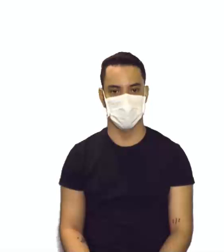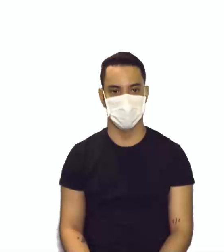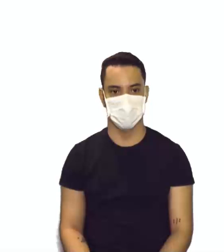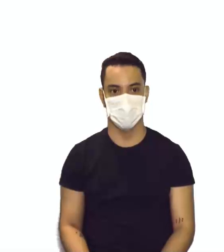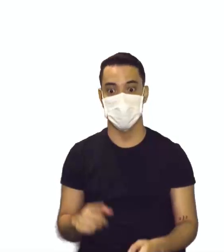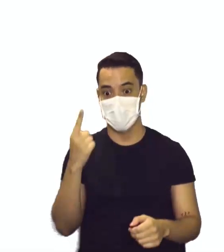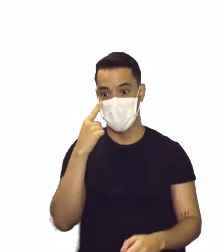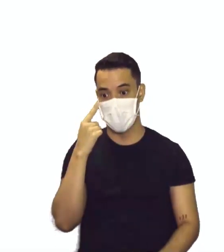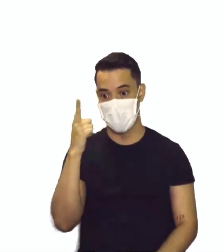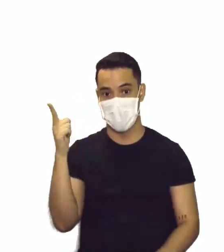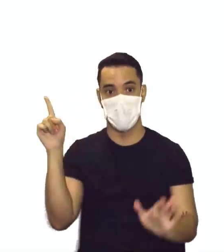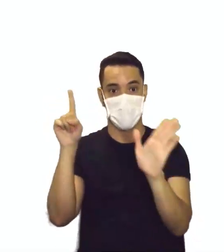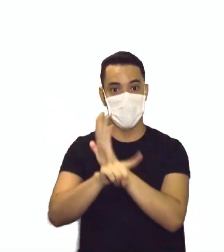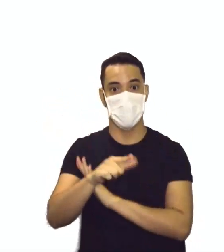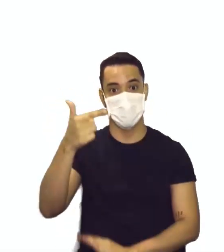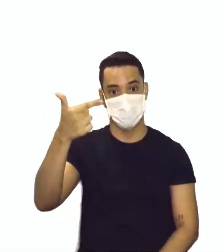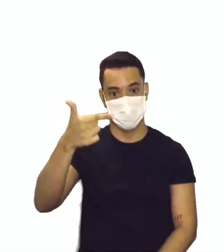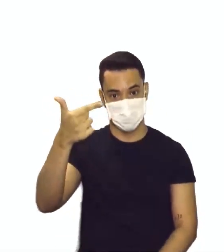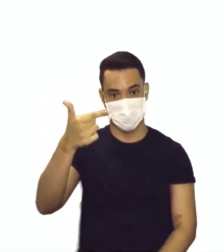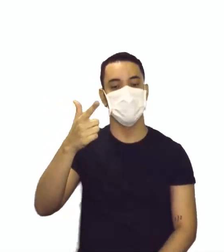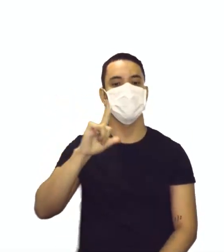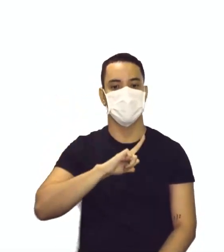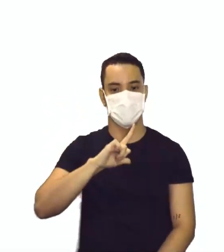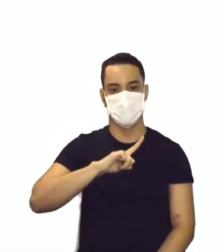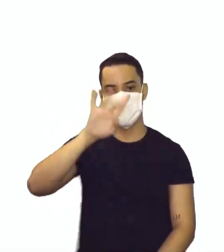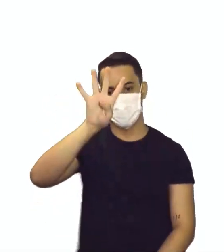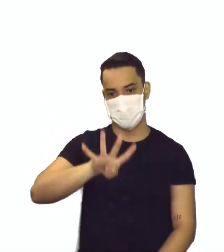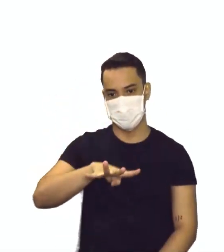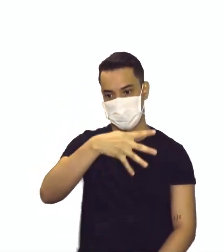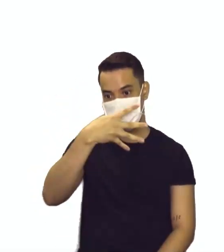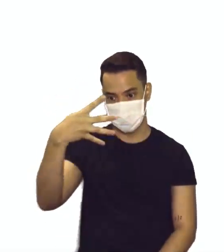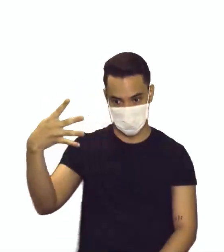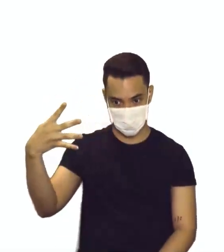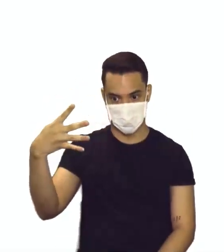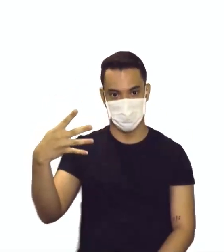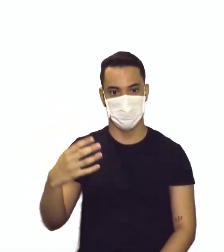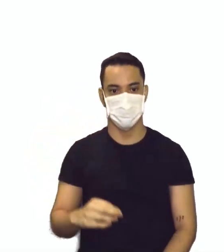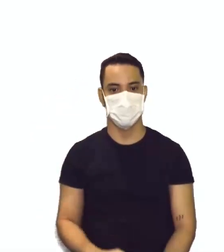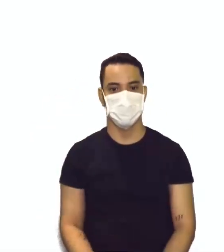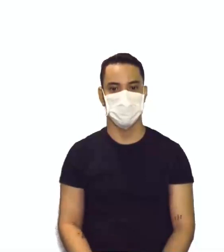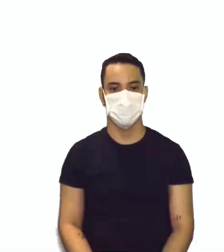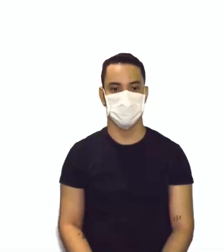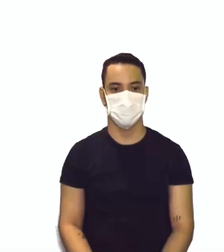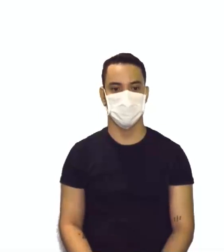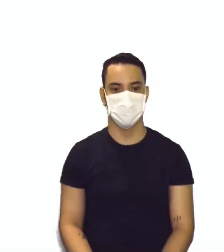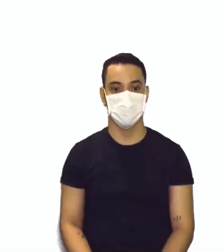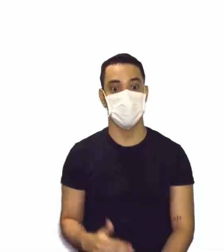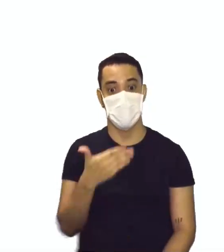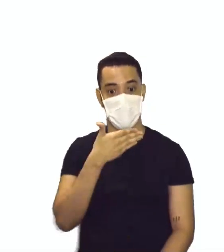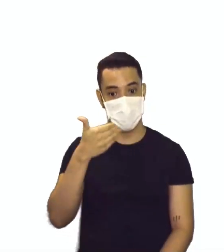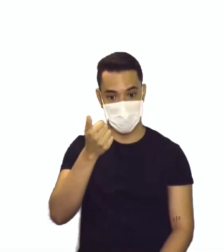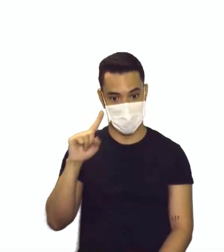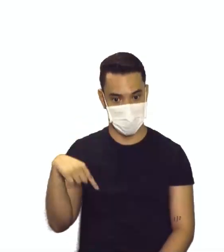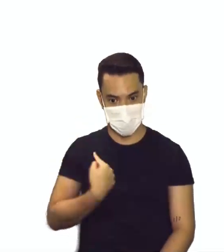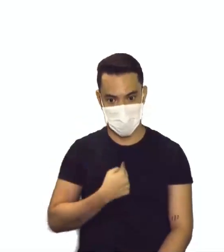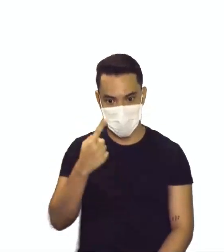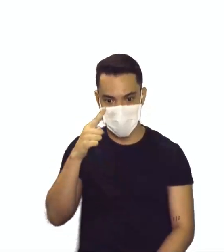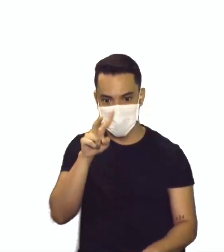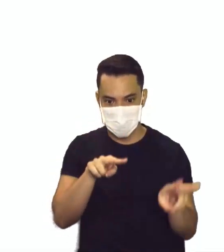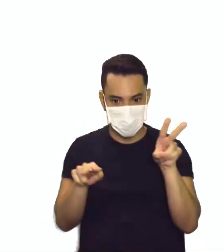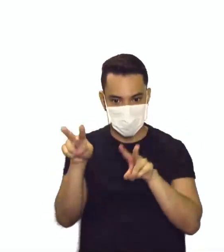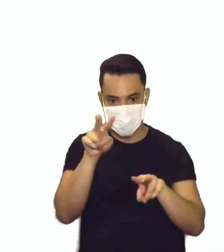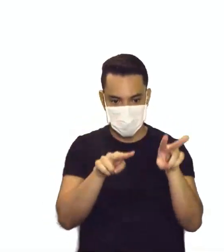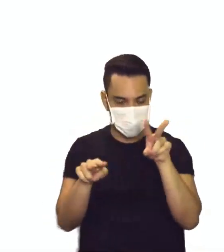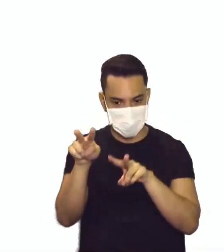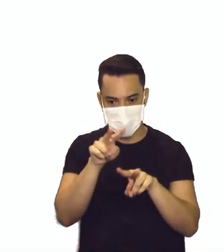Olha só, questão 2. Questão 2 tem tabela. Se tem tabela, tem valores, então fica melhor para a gente visualizar e